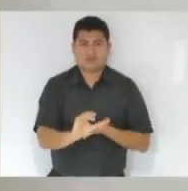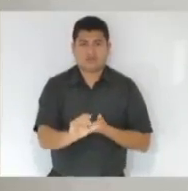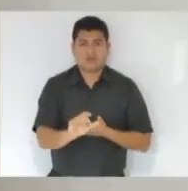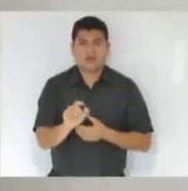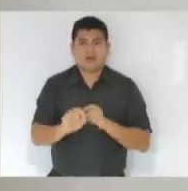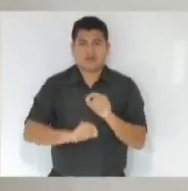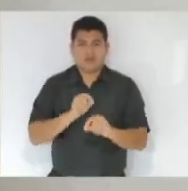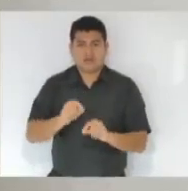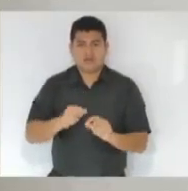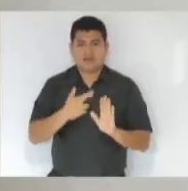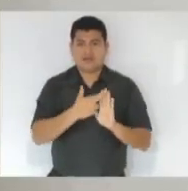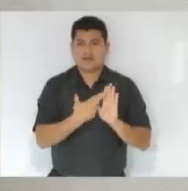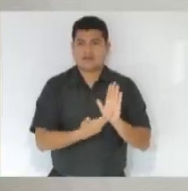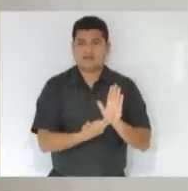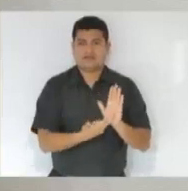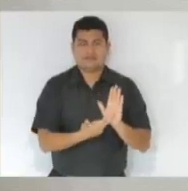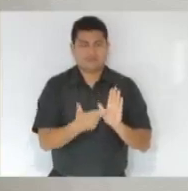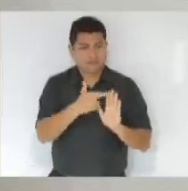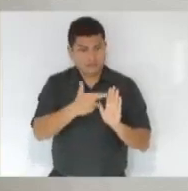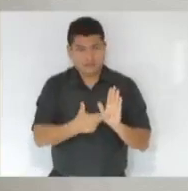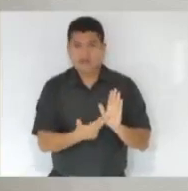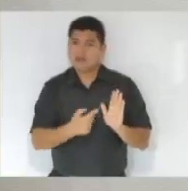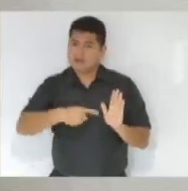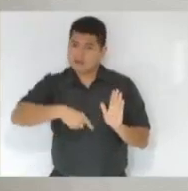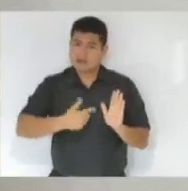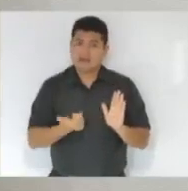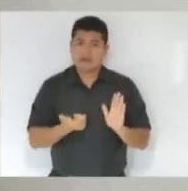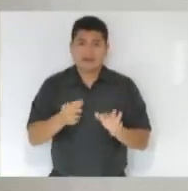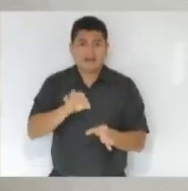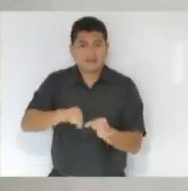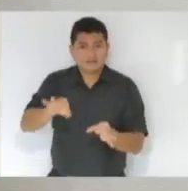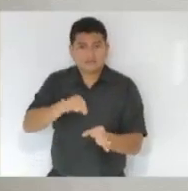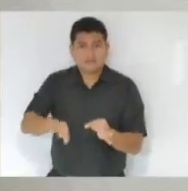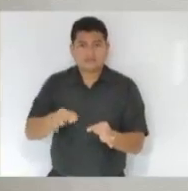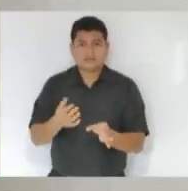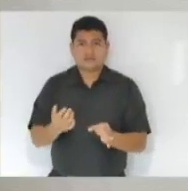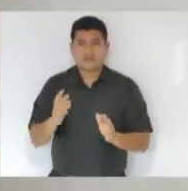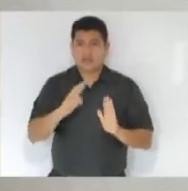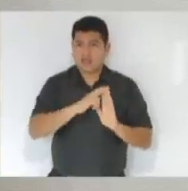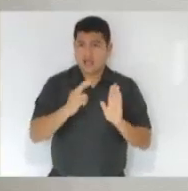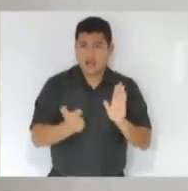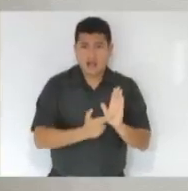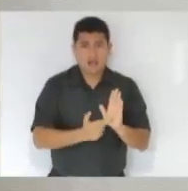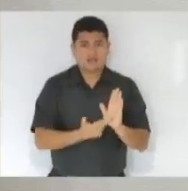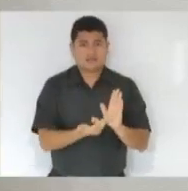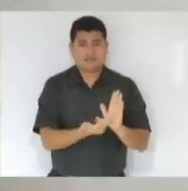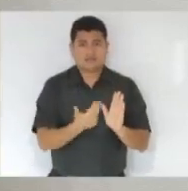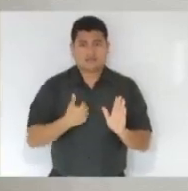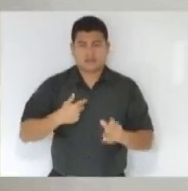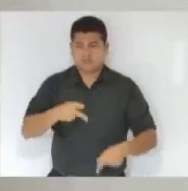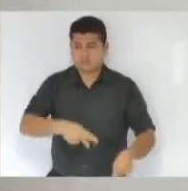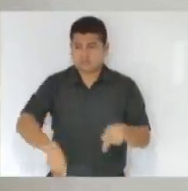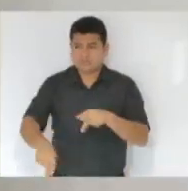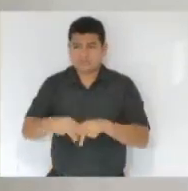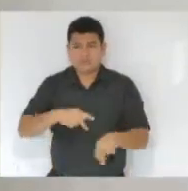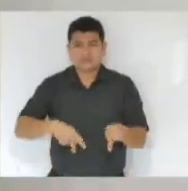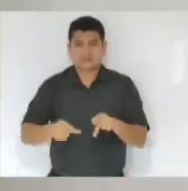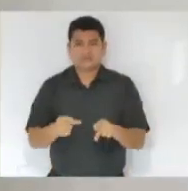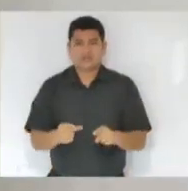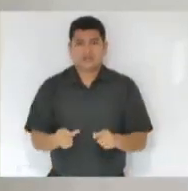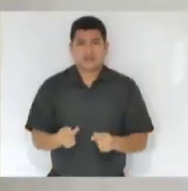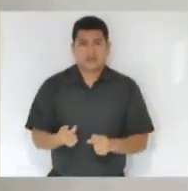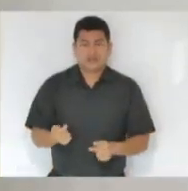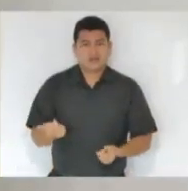isso mesmo, são as regras, as instituições, aquelas regras aonde a população, os negócios,